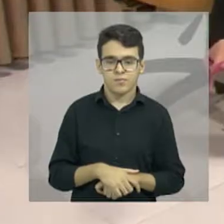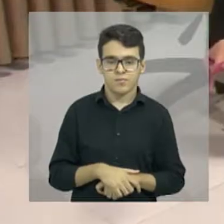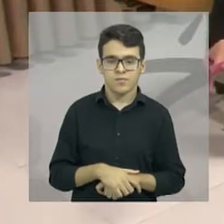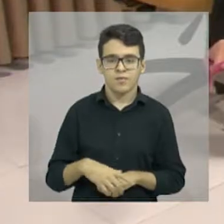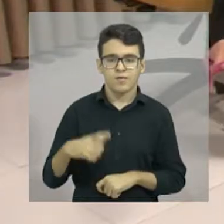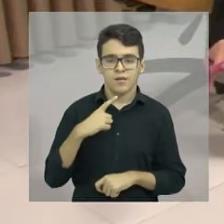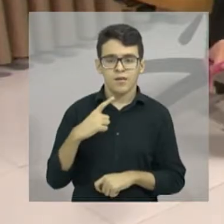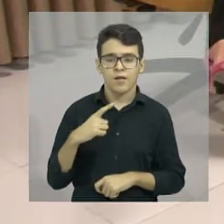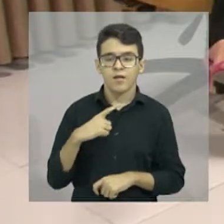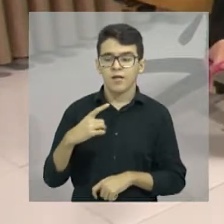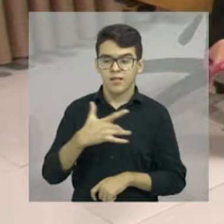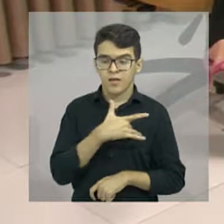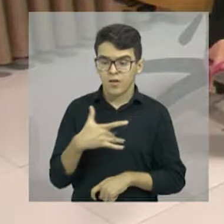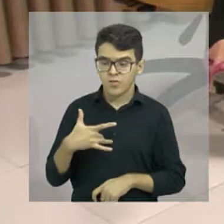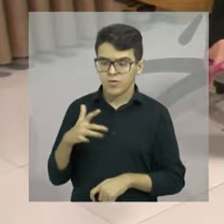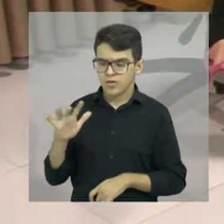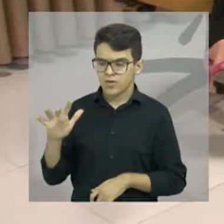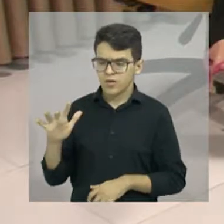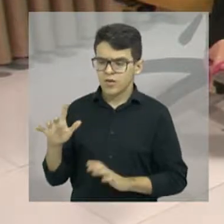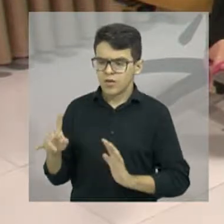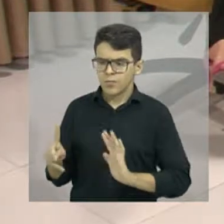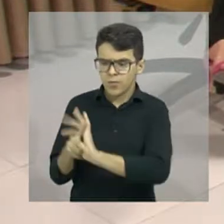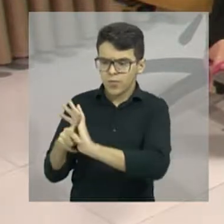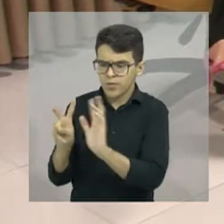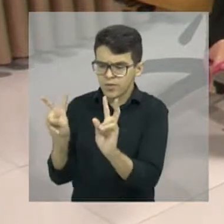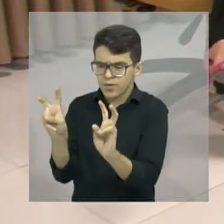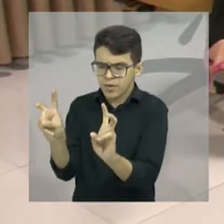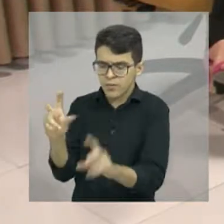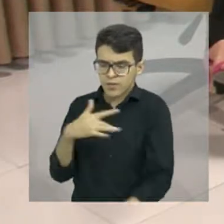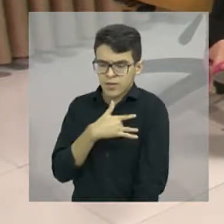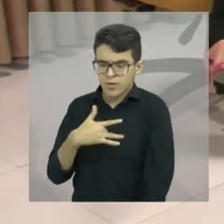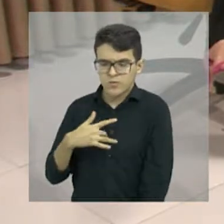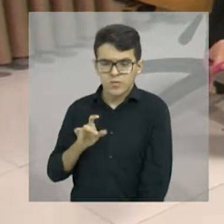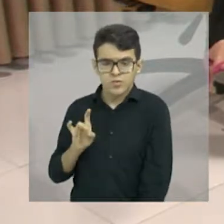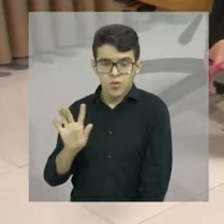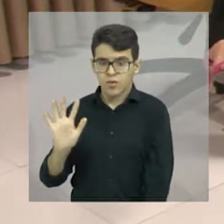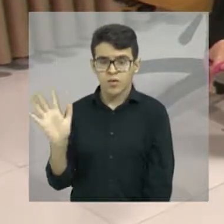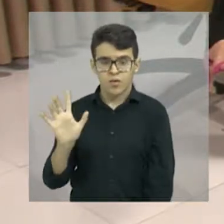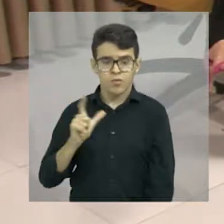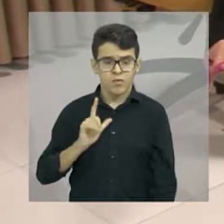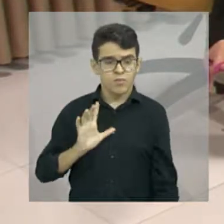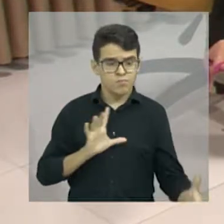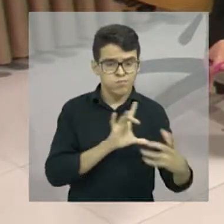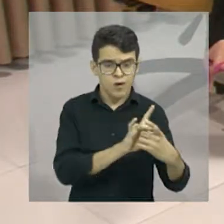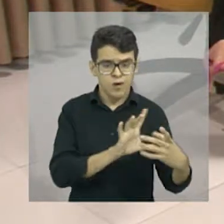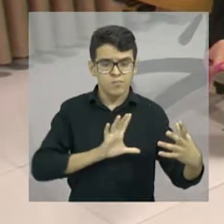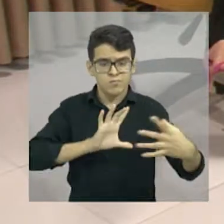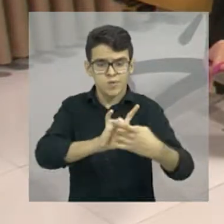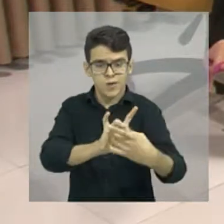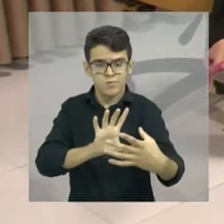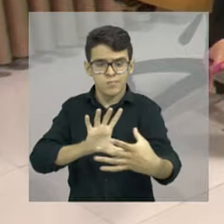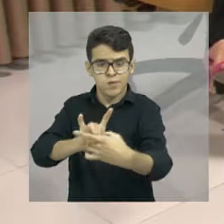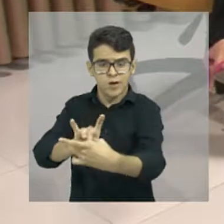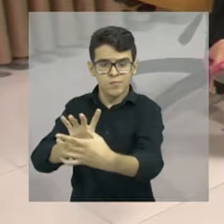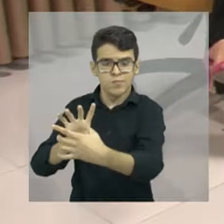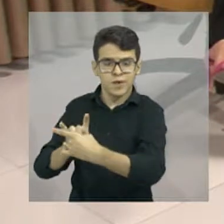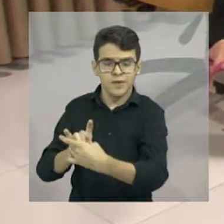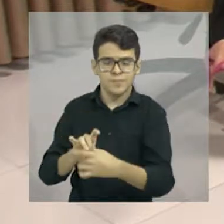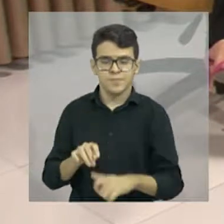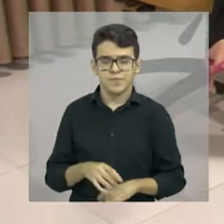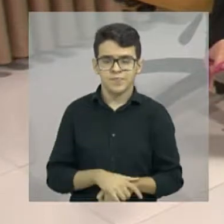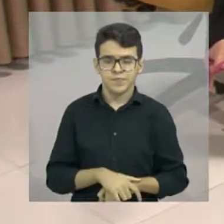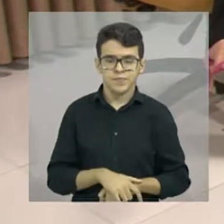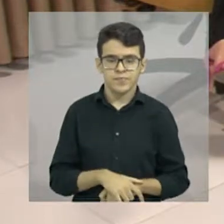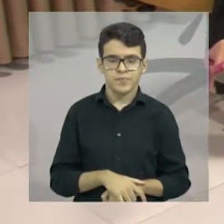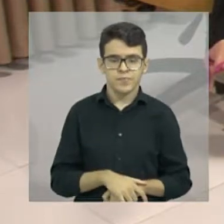tudo, quer dizer, algo importante, não é difícil de fazer e tem uma importância muito grande para quem teve a doença. Então, acho que